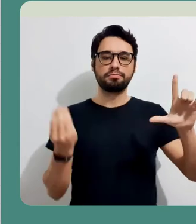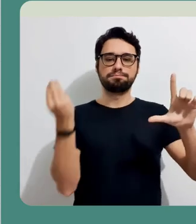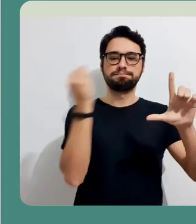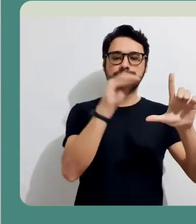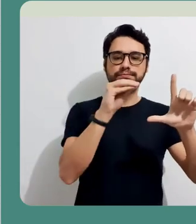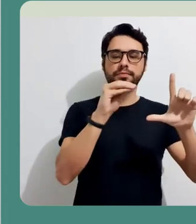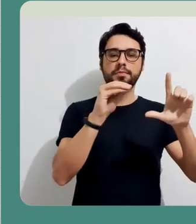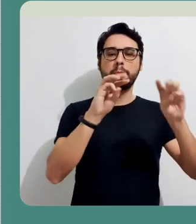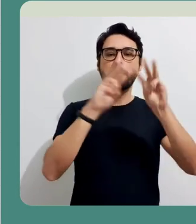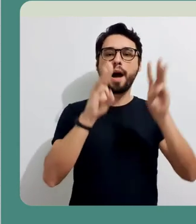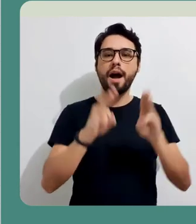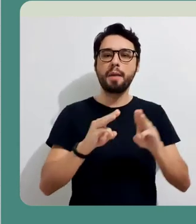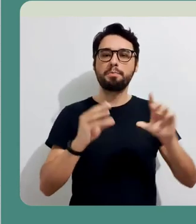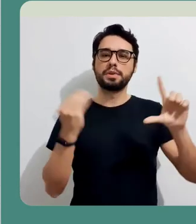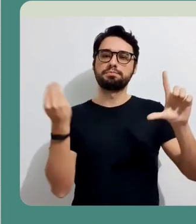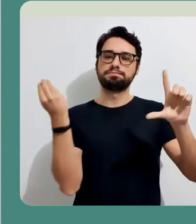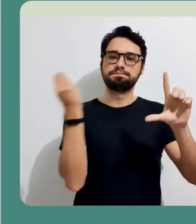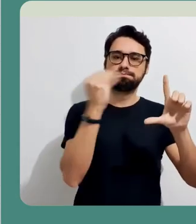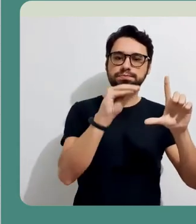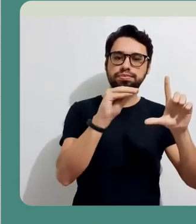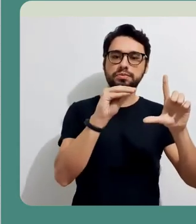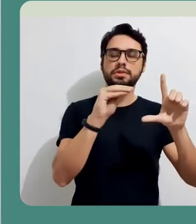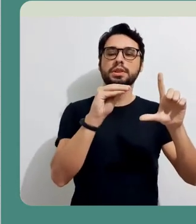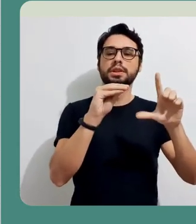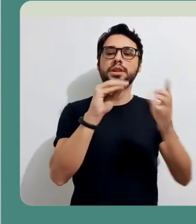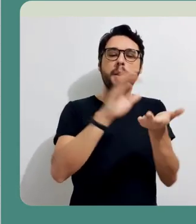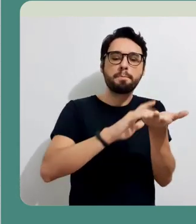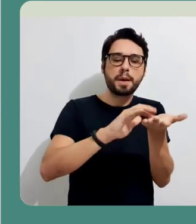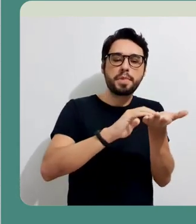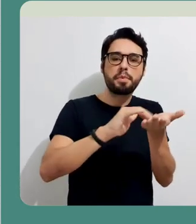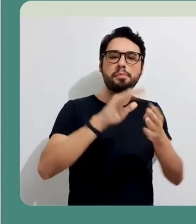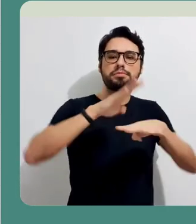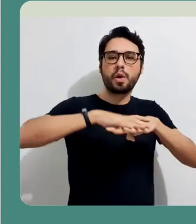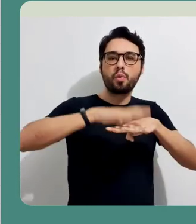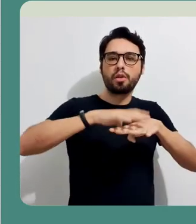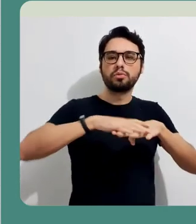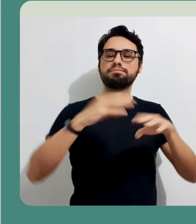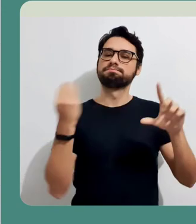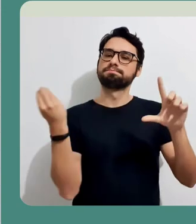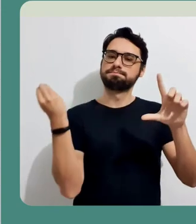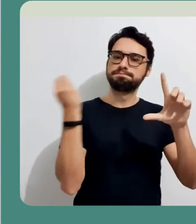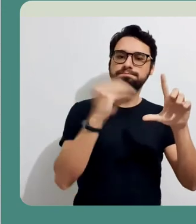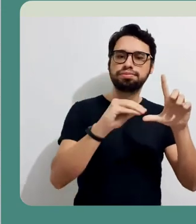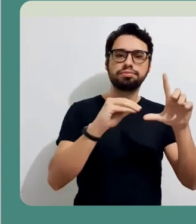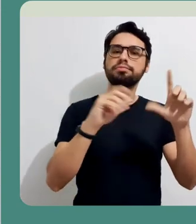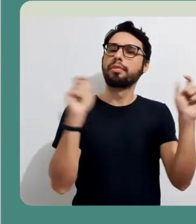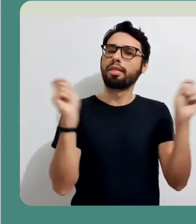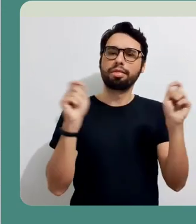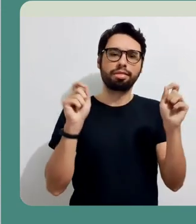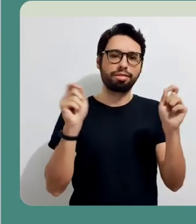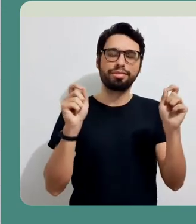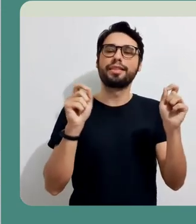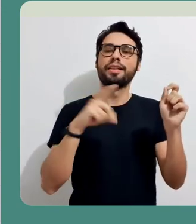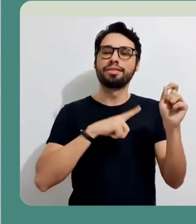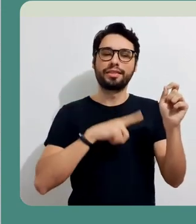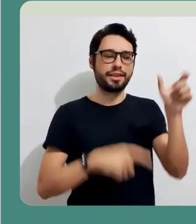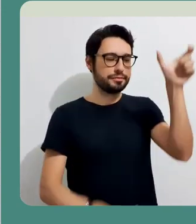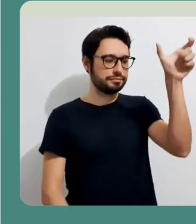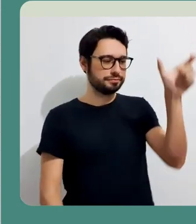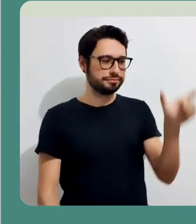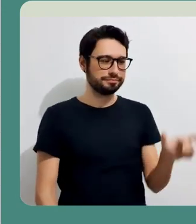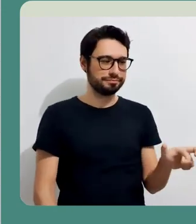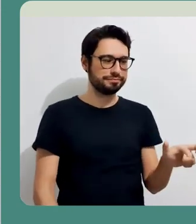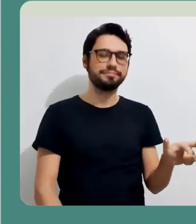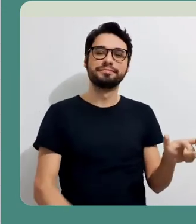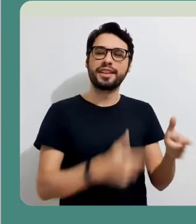posso colocar mapas eu posso puxar uma calculadora e assim por diante Então você consegue utilizar uma série de